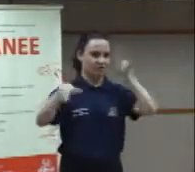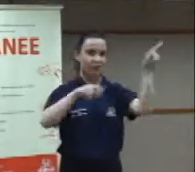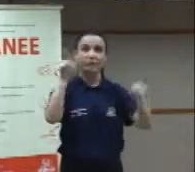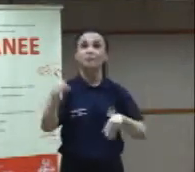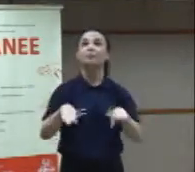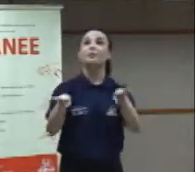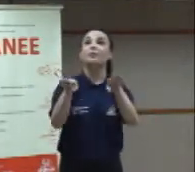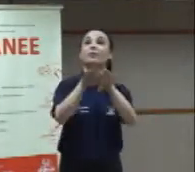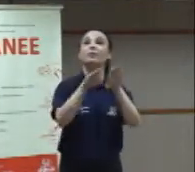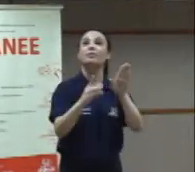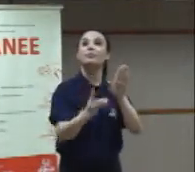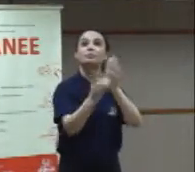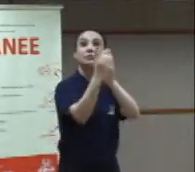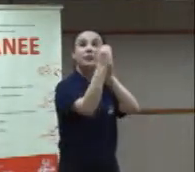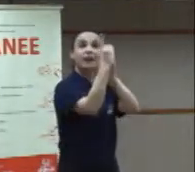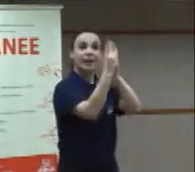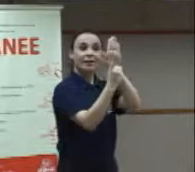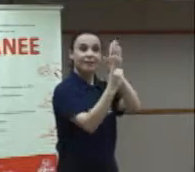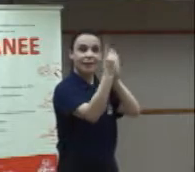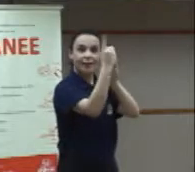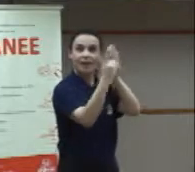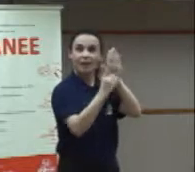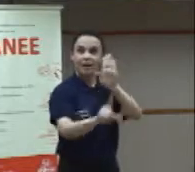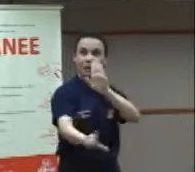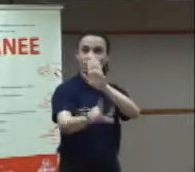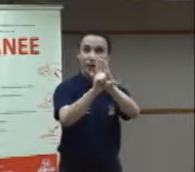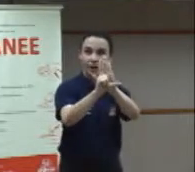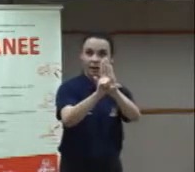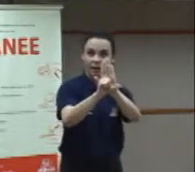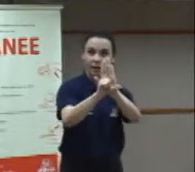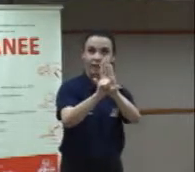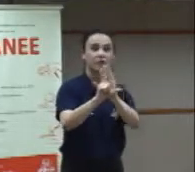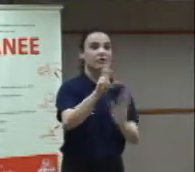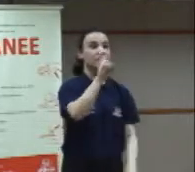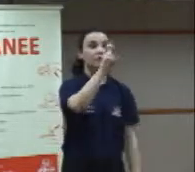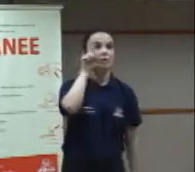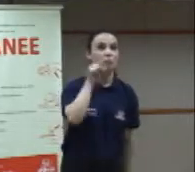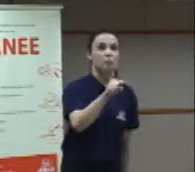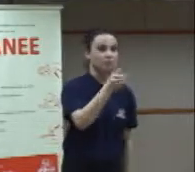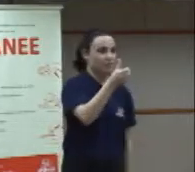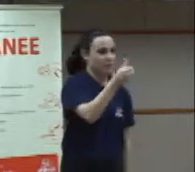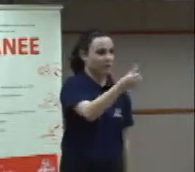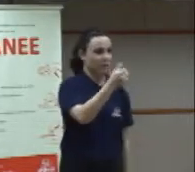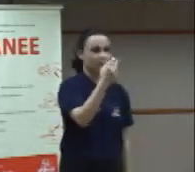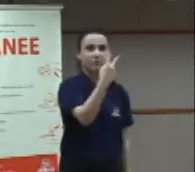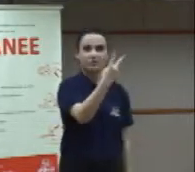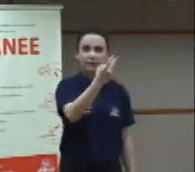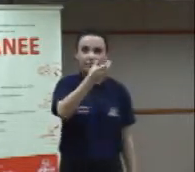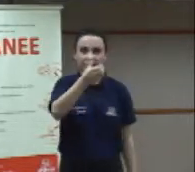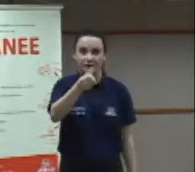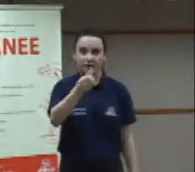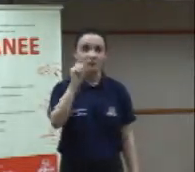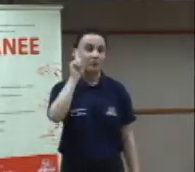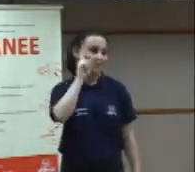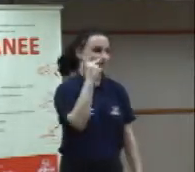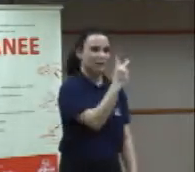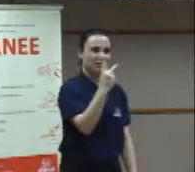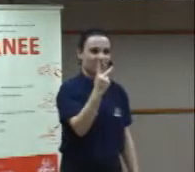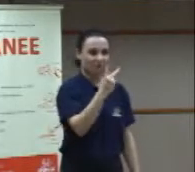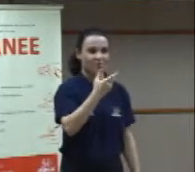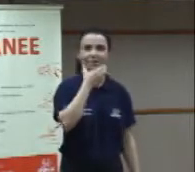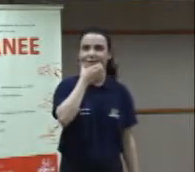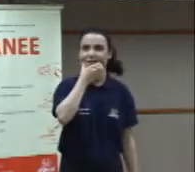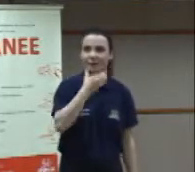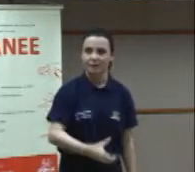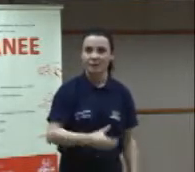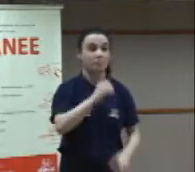regulamentar esta lei, que é de 2005, do presidente Lula. Então, é bom que os surdos saibam